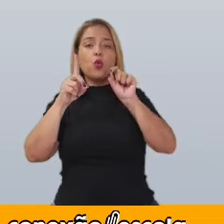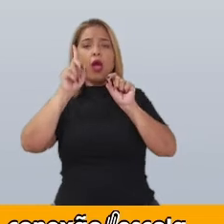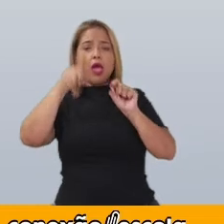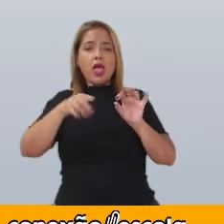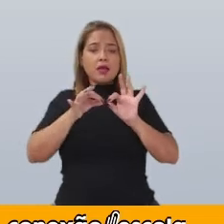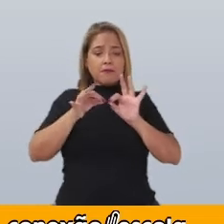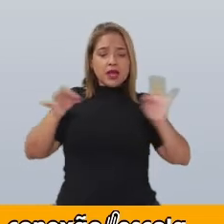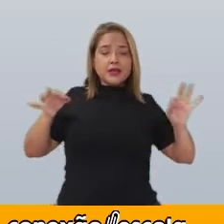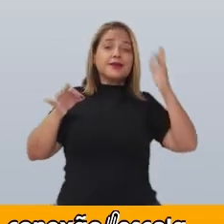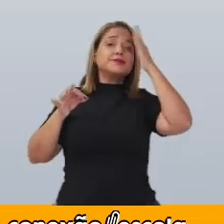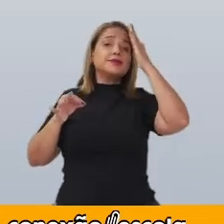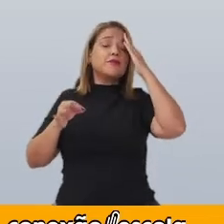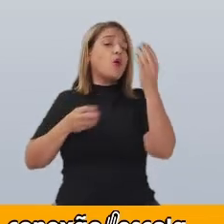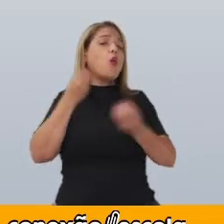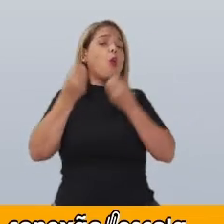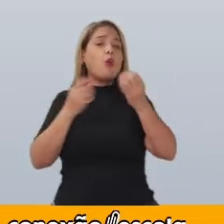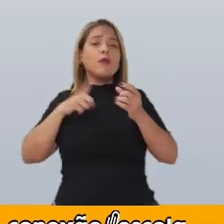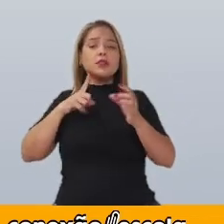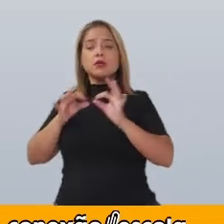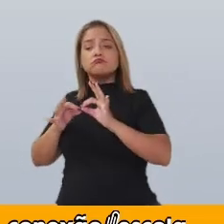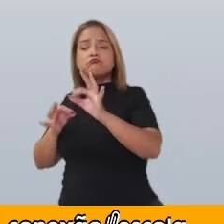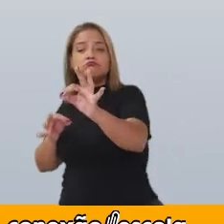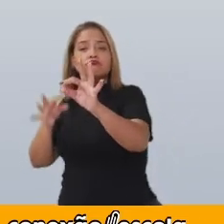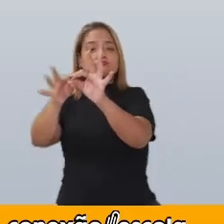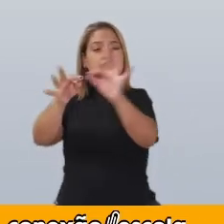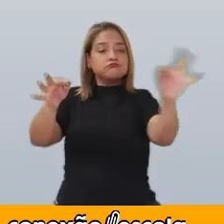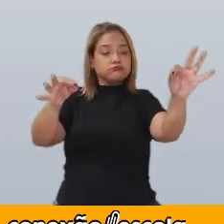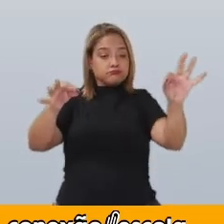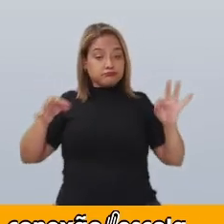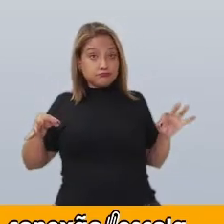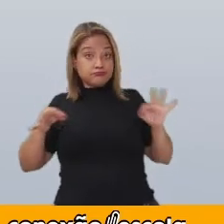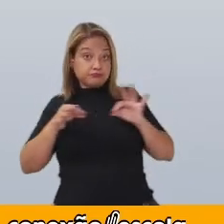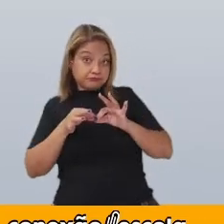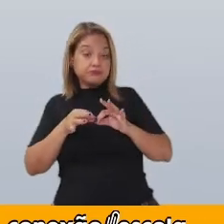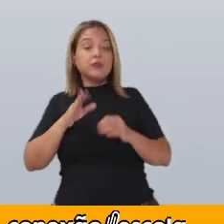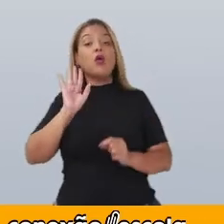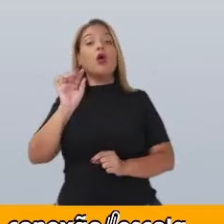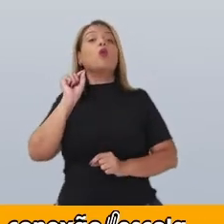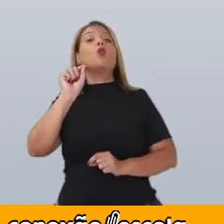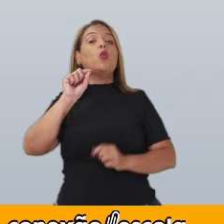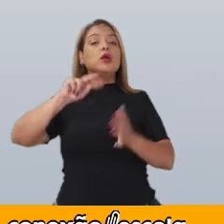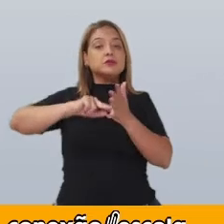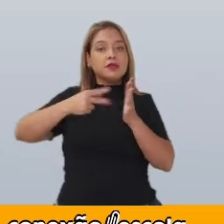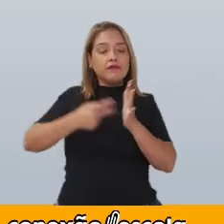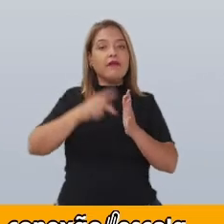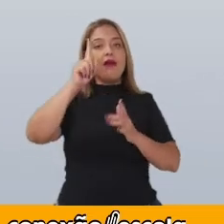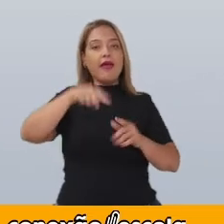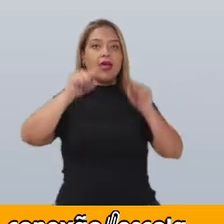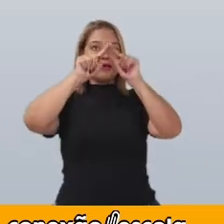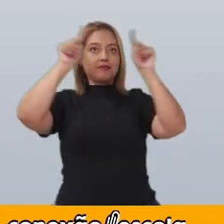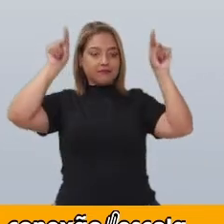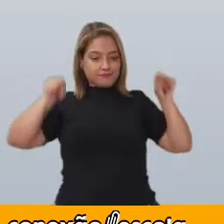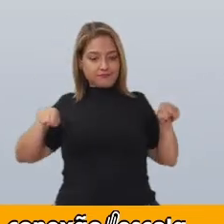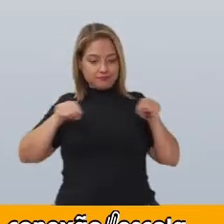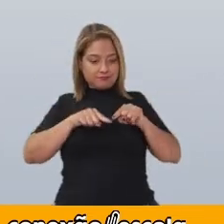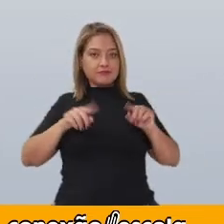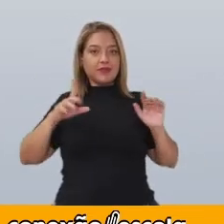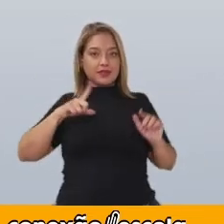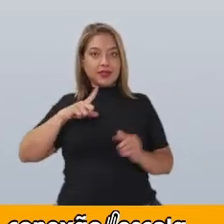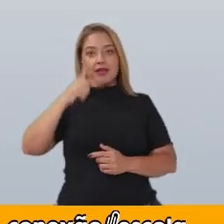ou região, ou seja, é a borda de uma figura. Observe o retângulo na